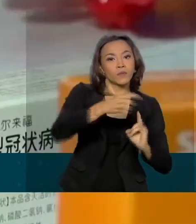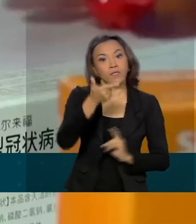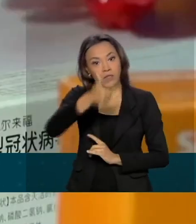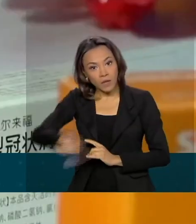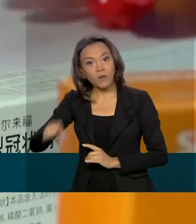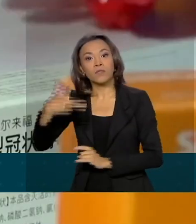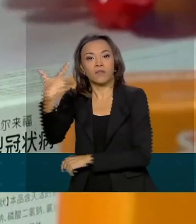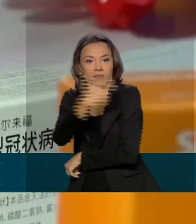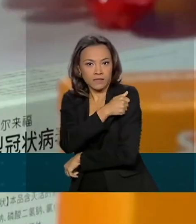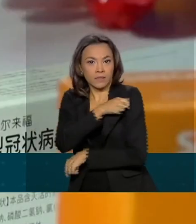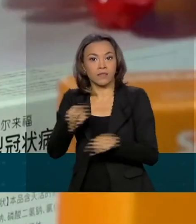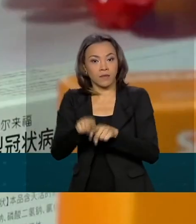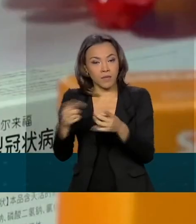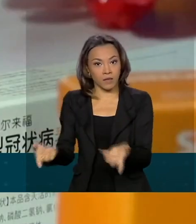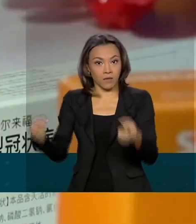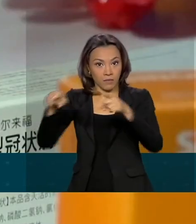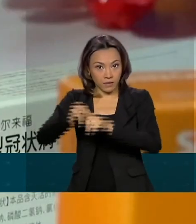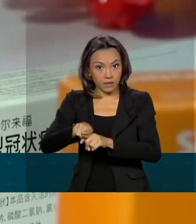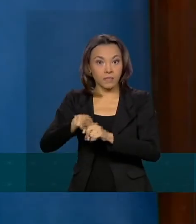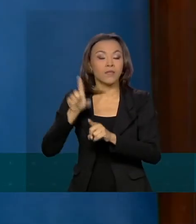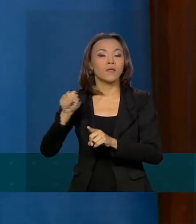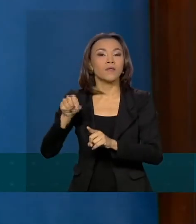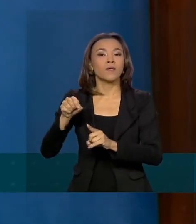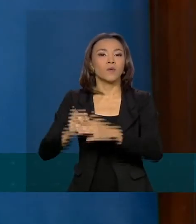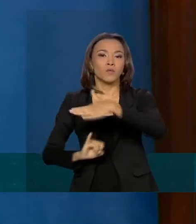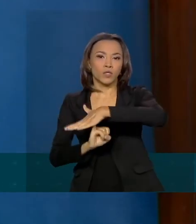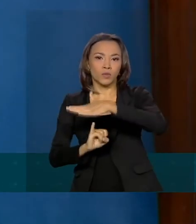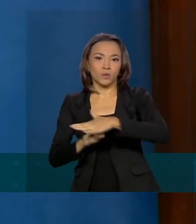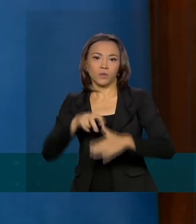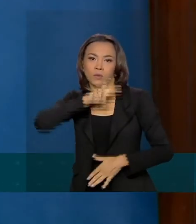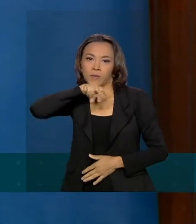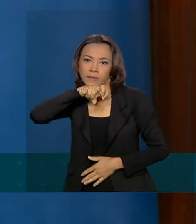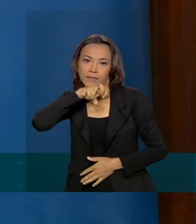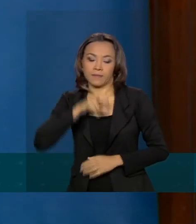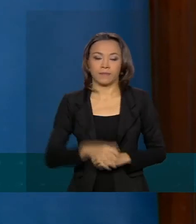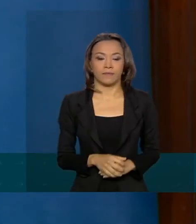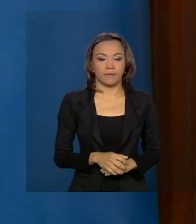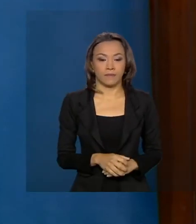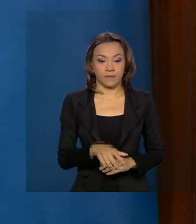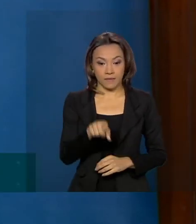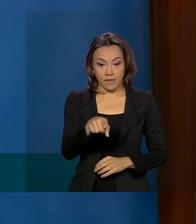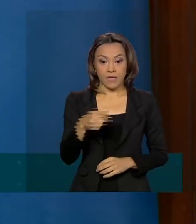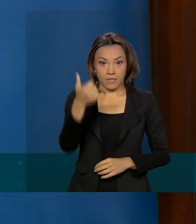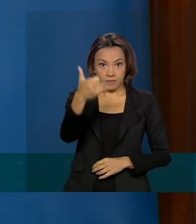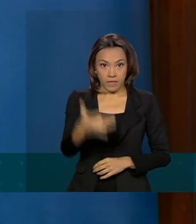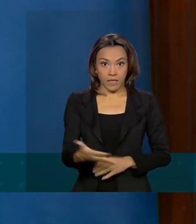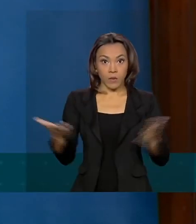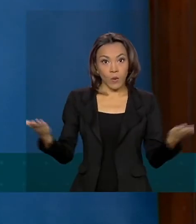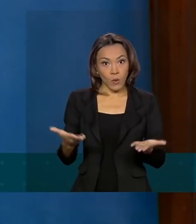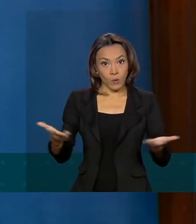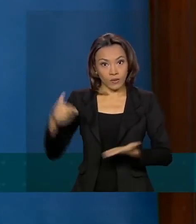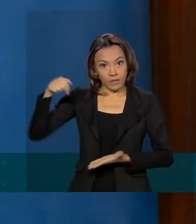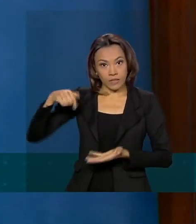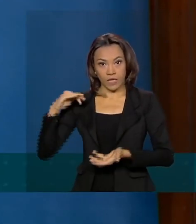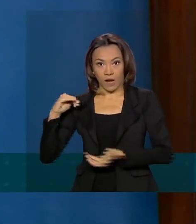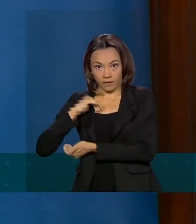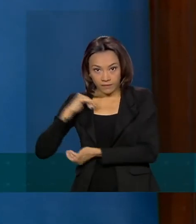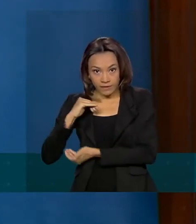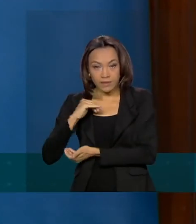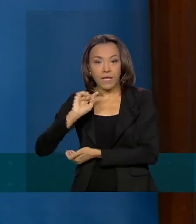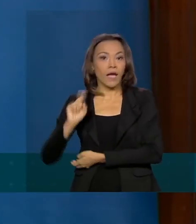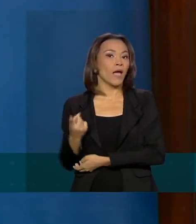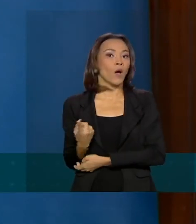Sinovac, em parceria com o Butantan. A Anvisa é hoje a única agência